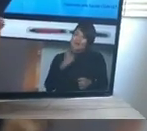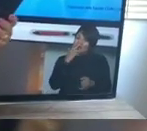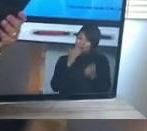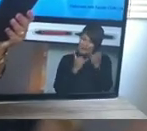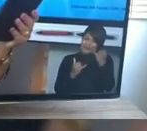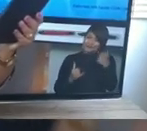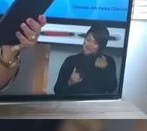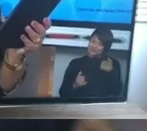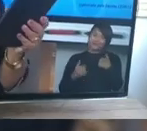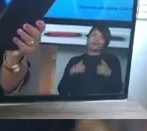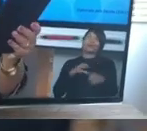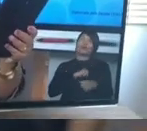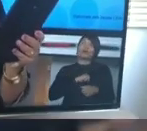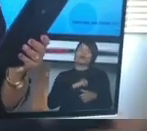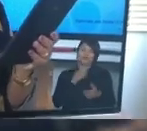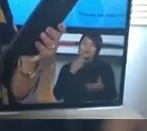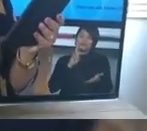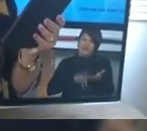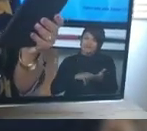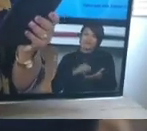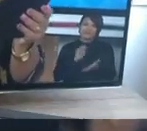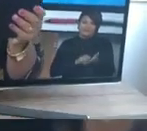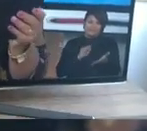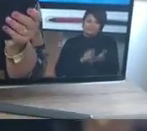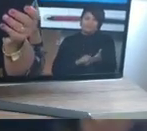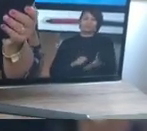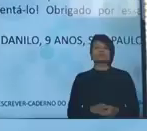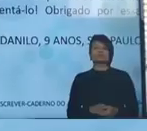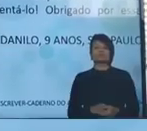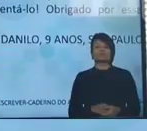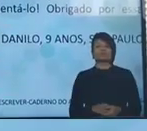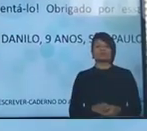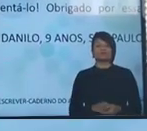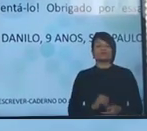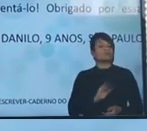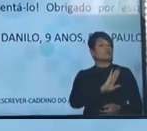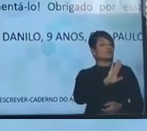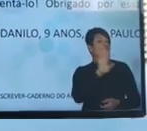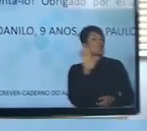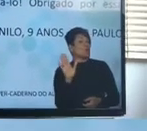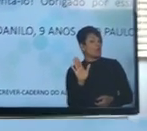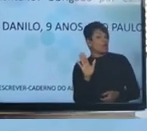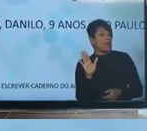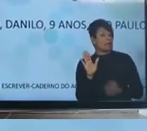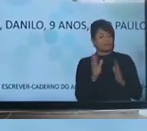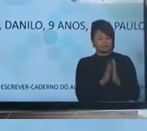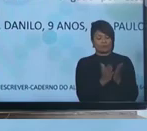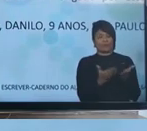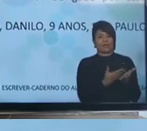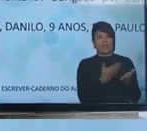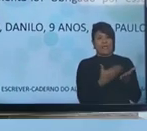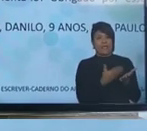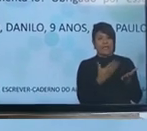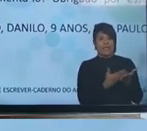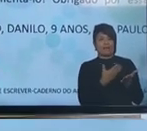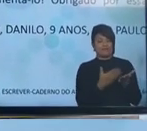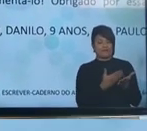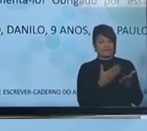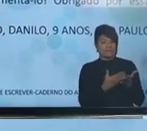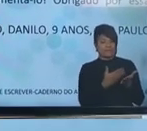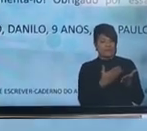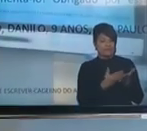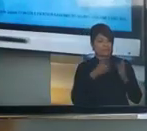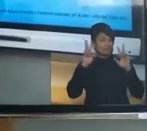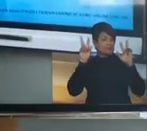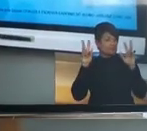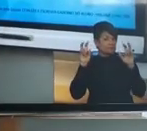comigo. Eu também amo escrever cartas. Matheus, infância querida. Então, lembrando, estamos